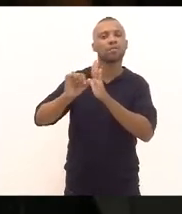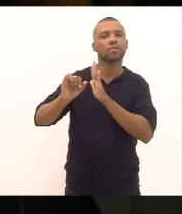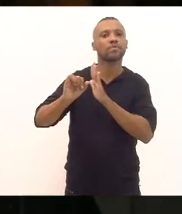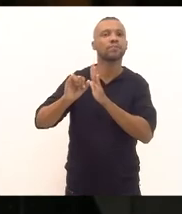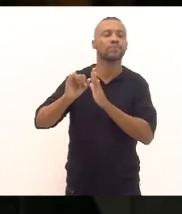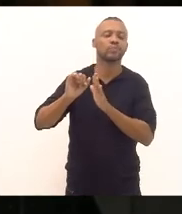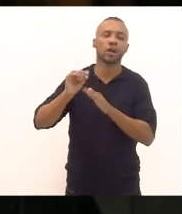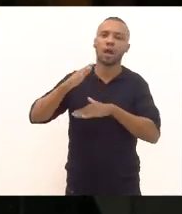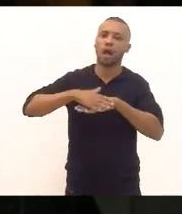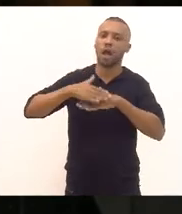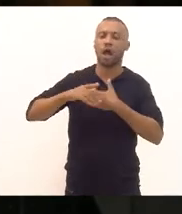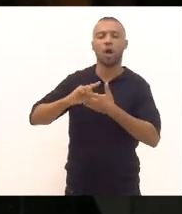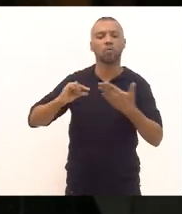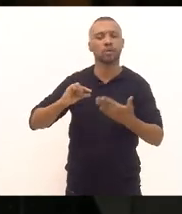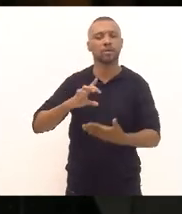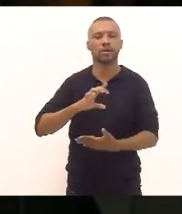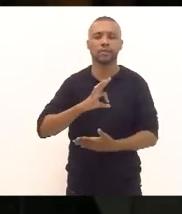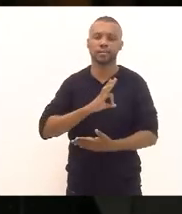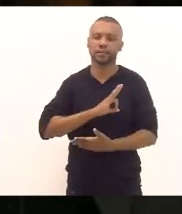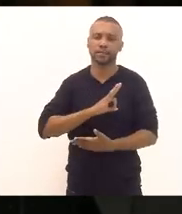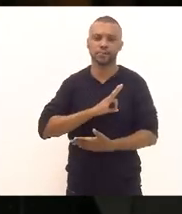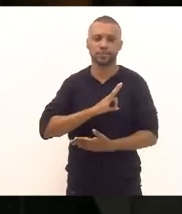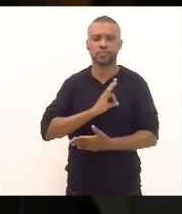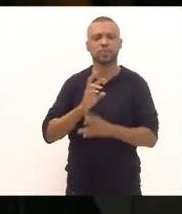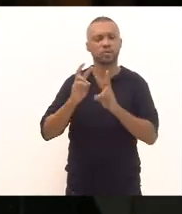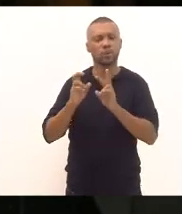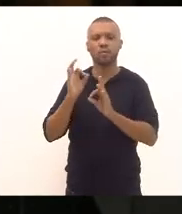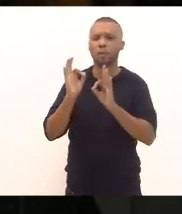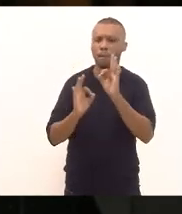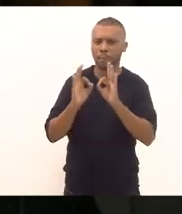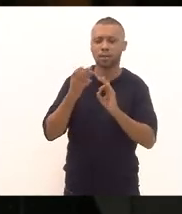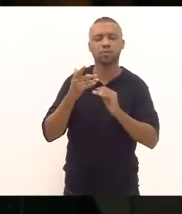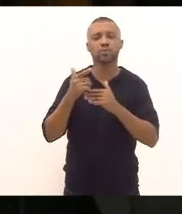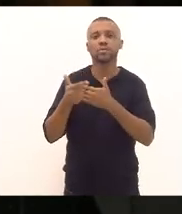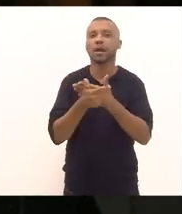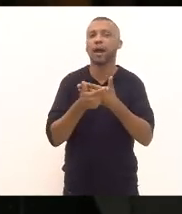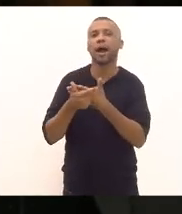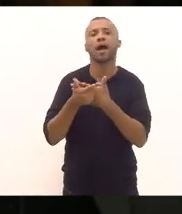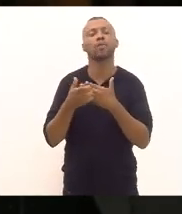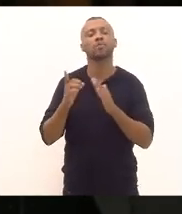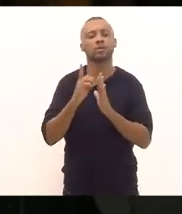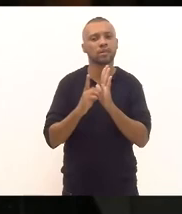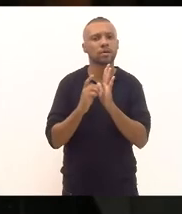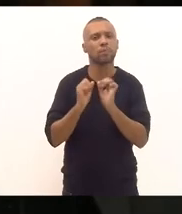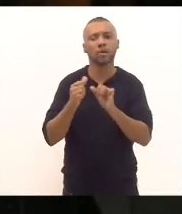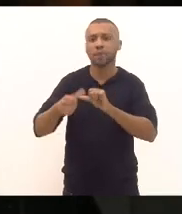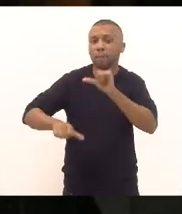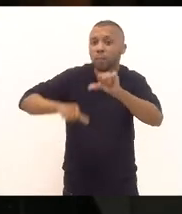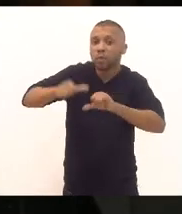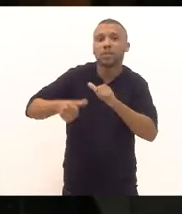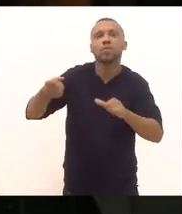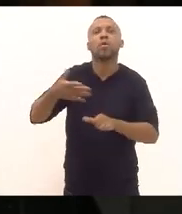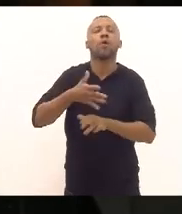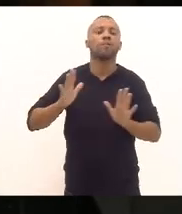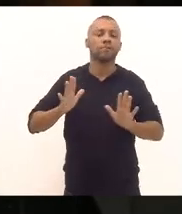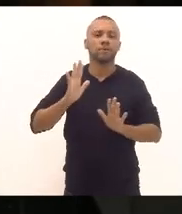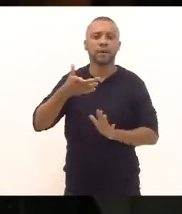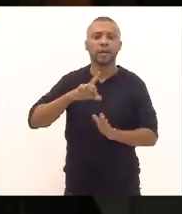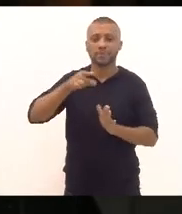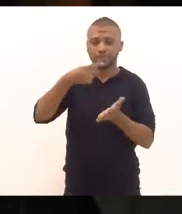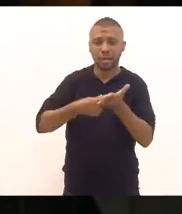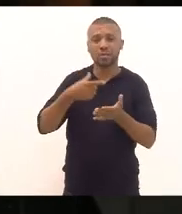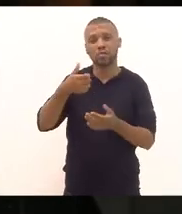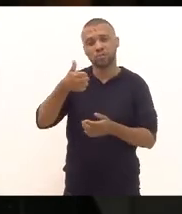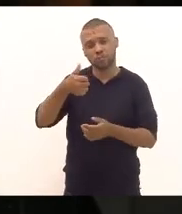da deputada Martha Rocha é sobre a questão do plano de carros do Detran para que possa possa ser atualizado em já que ele data